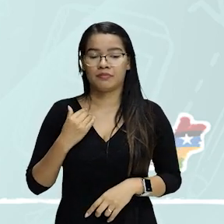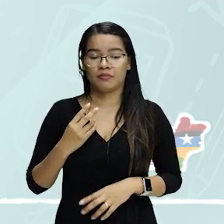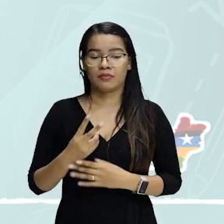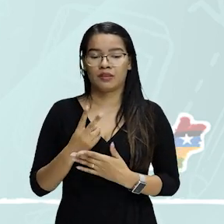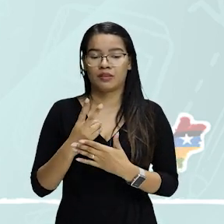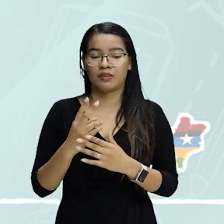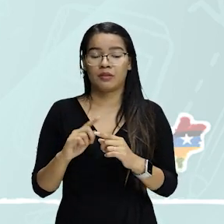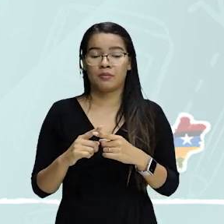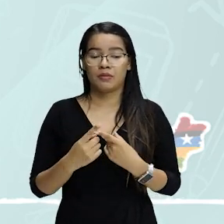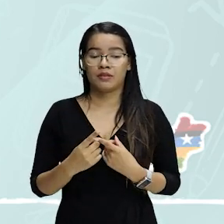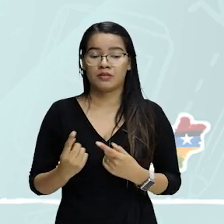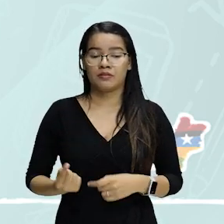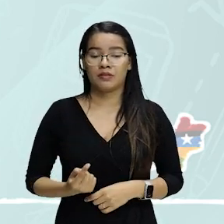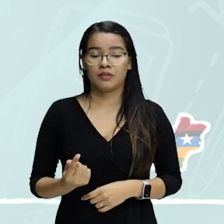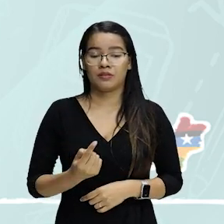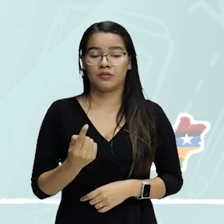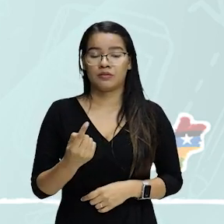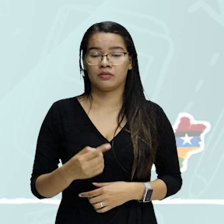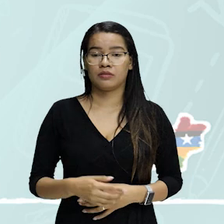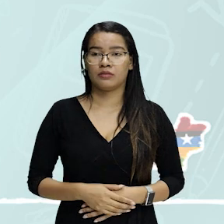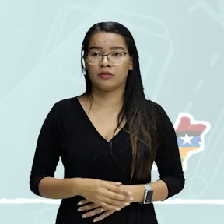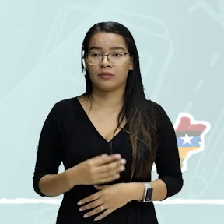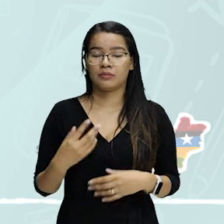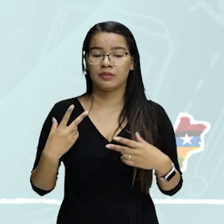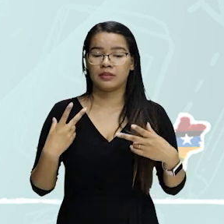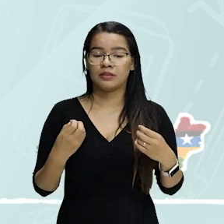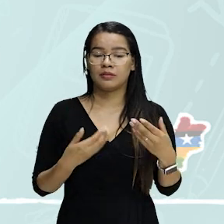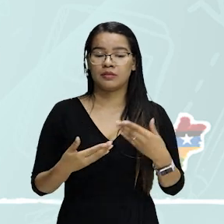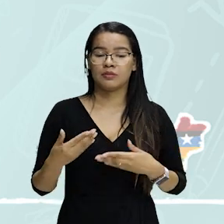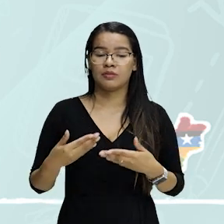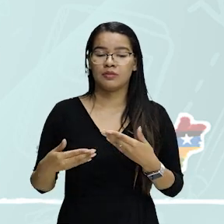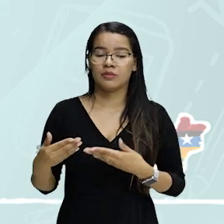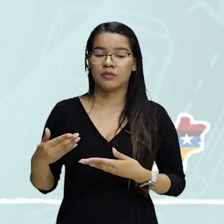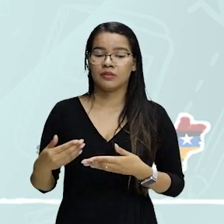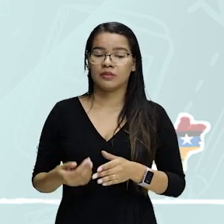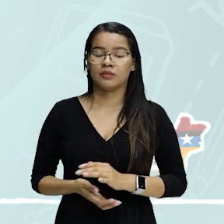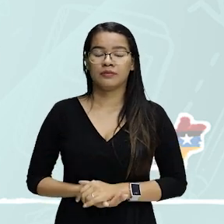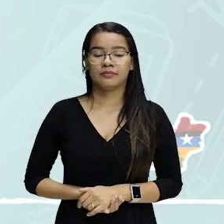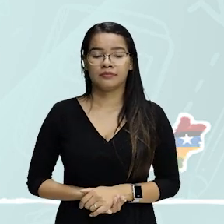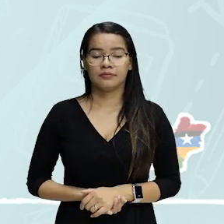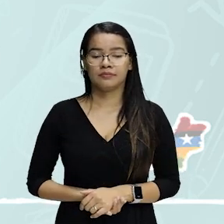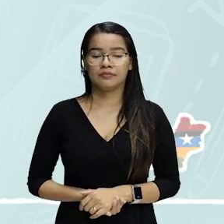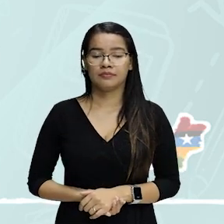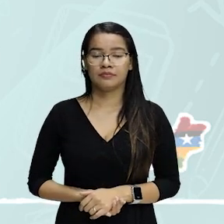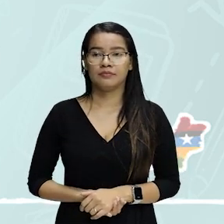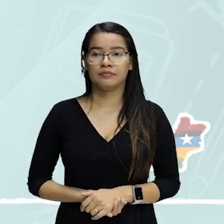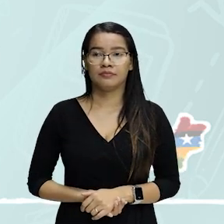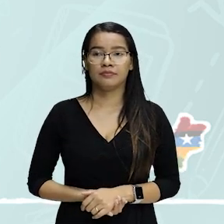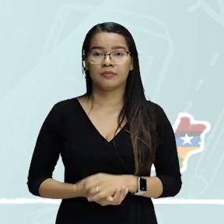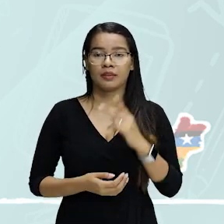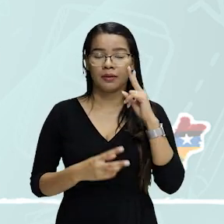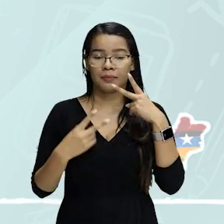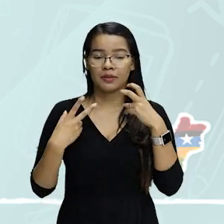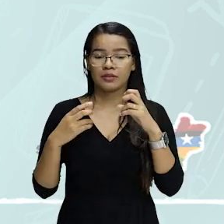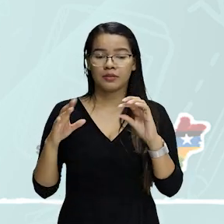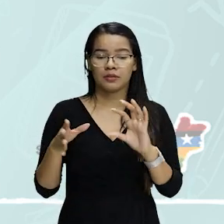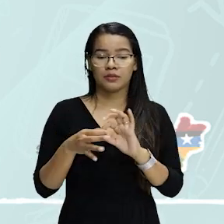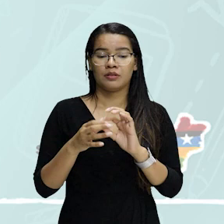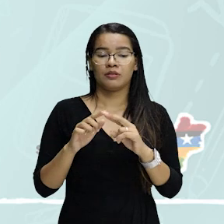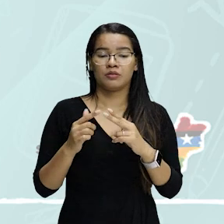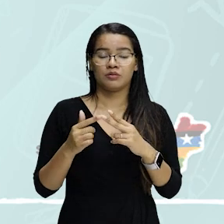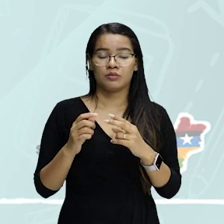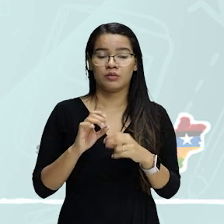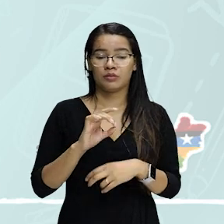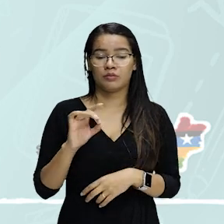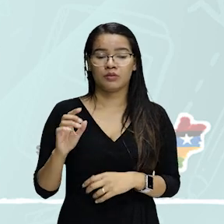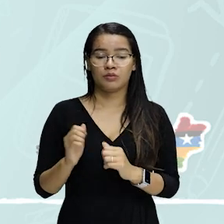que seja infinito enquanto dure. Observe aí, gente, a disposição da rima, juntando aí essas duas estrofes, cada uma com 3